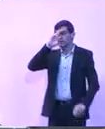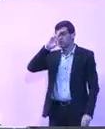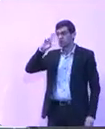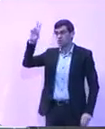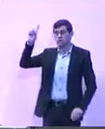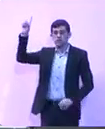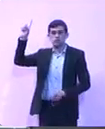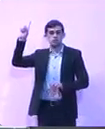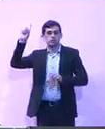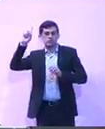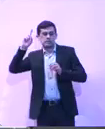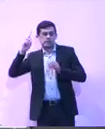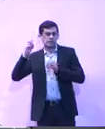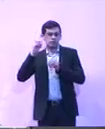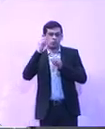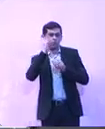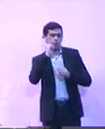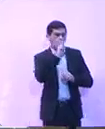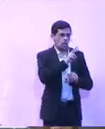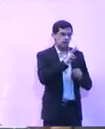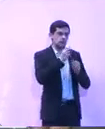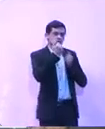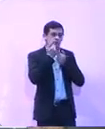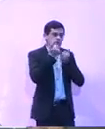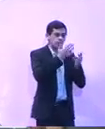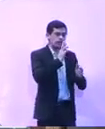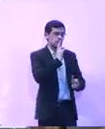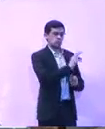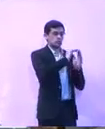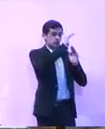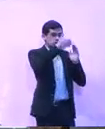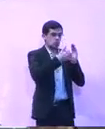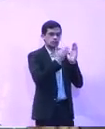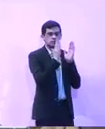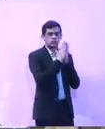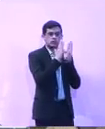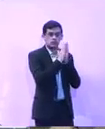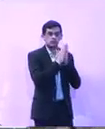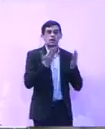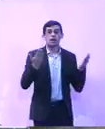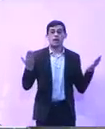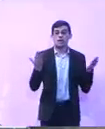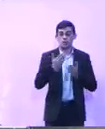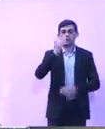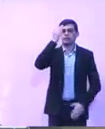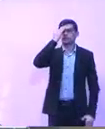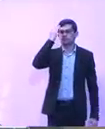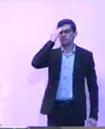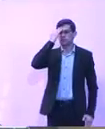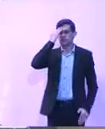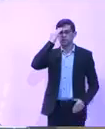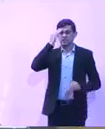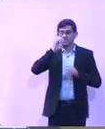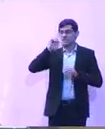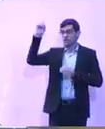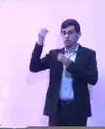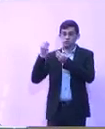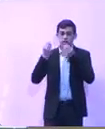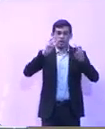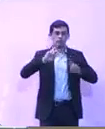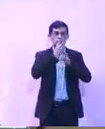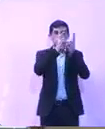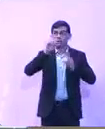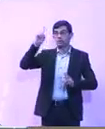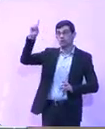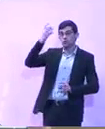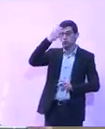Senhor atenda todos os seus pedidos, ó Rei. Agora sei que o Senhor dá a vitória ao Rei que ele escolheu, e do